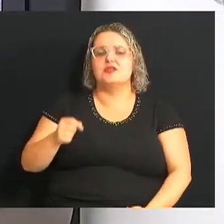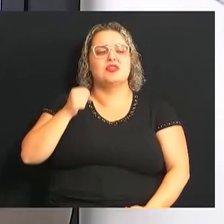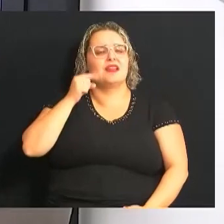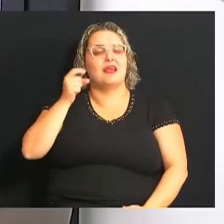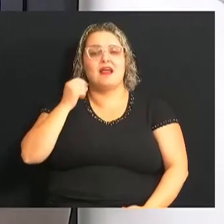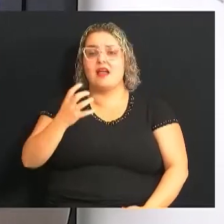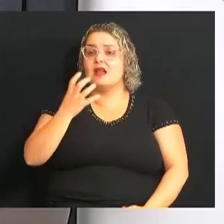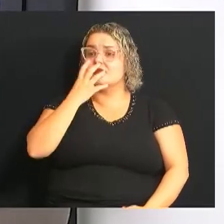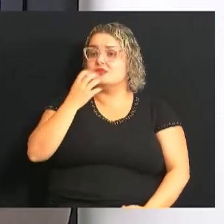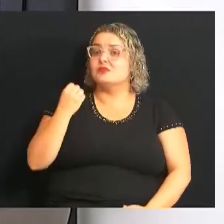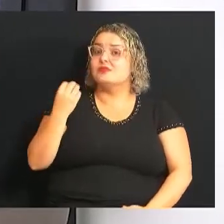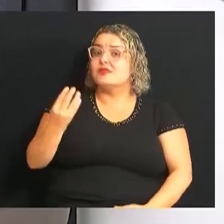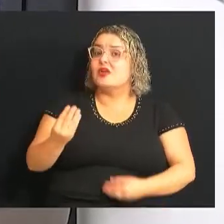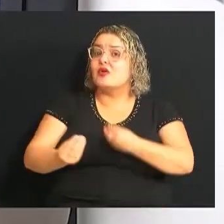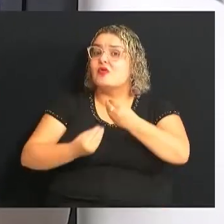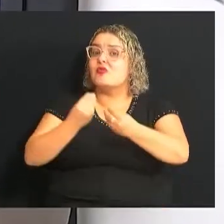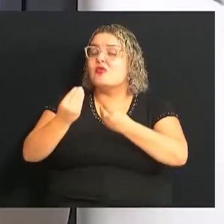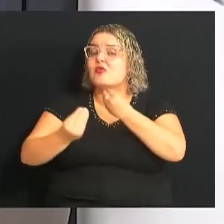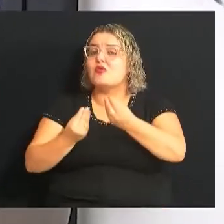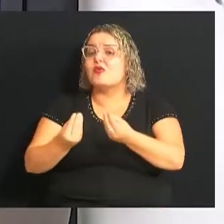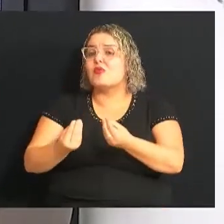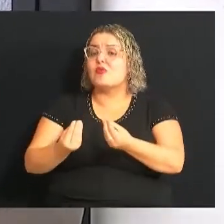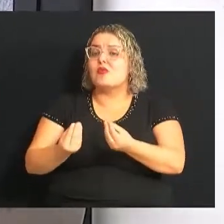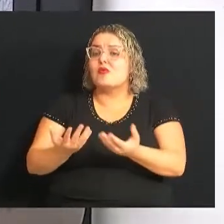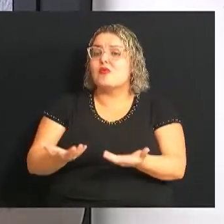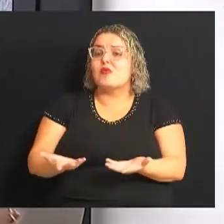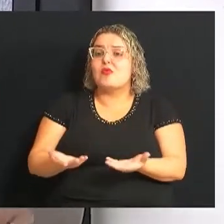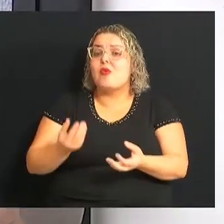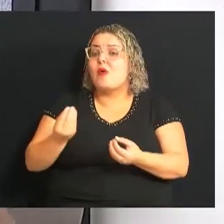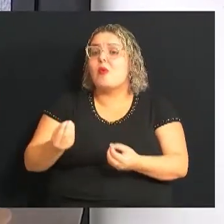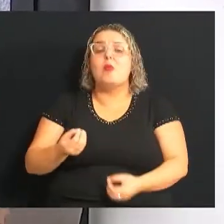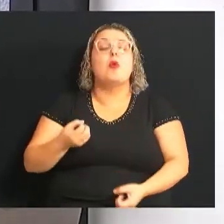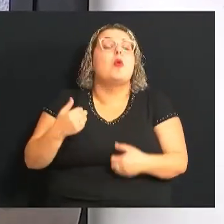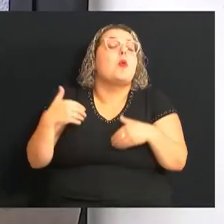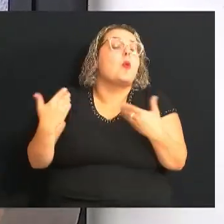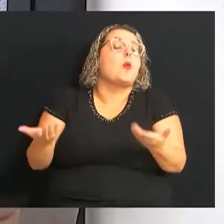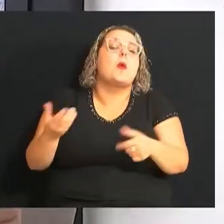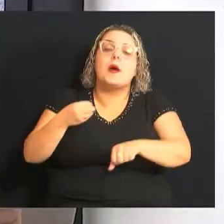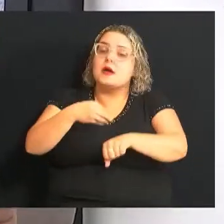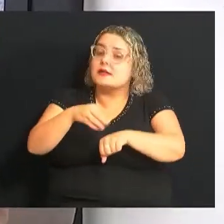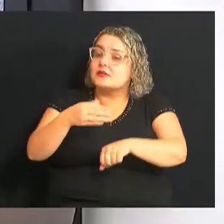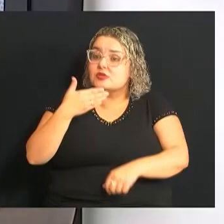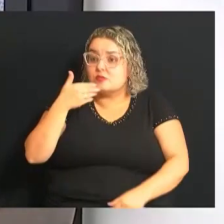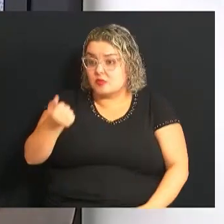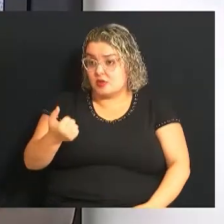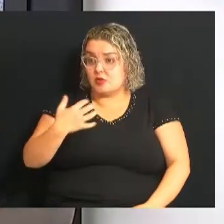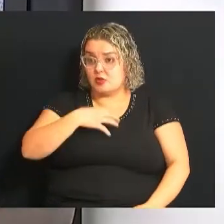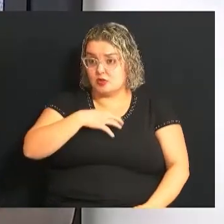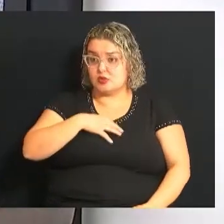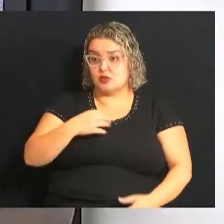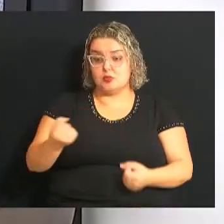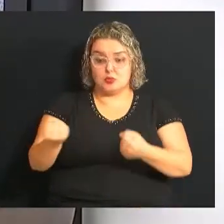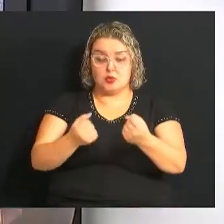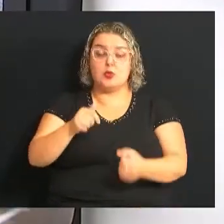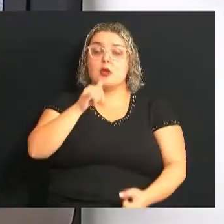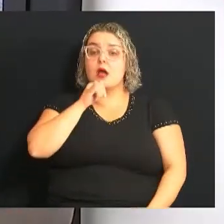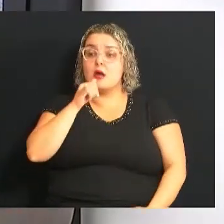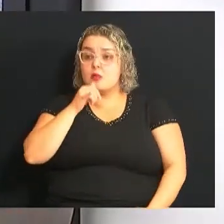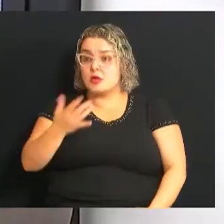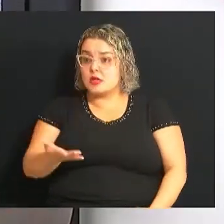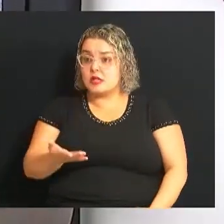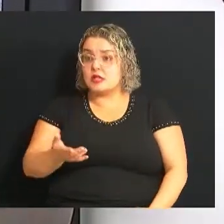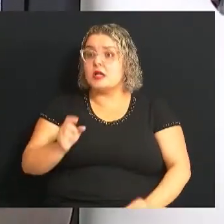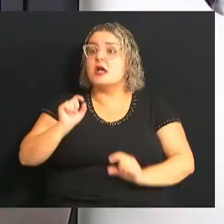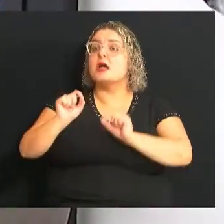na viagem? Quais as melhores dicas, quais os melhores procedimentos na hora de levar no carro, por exemplo? E quem vai tirar